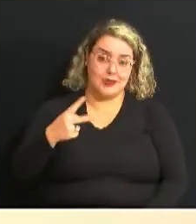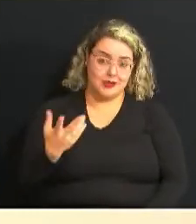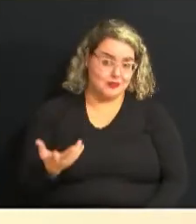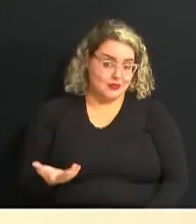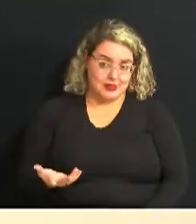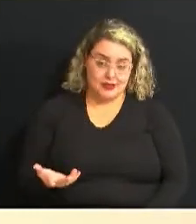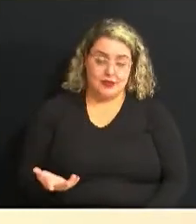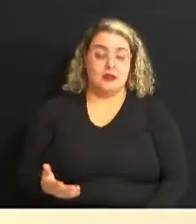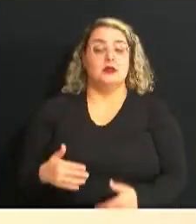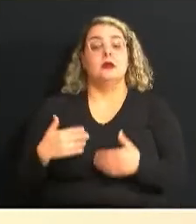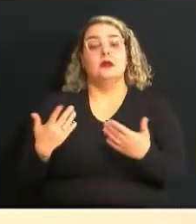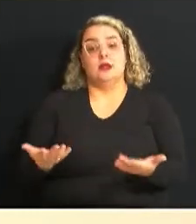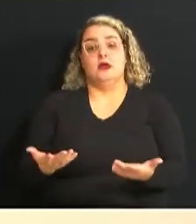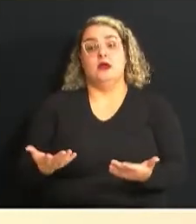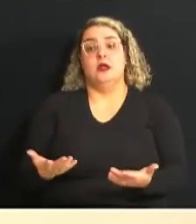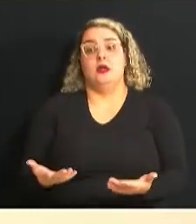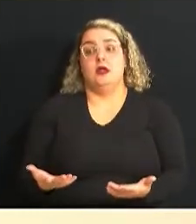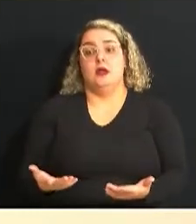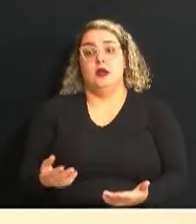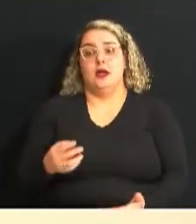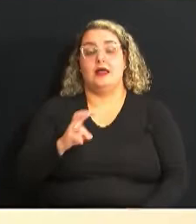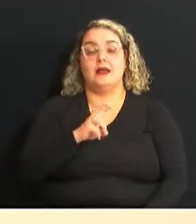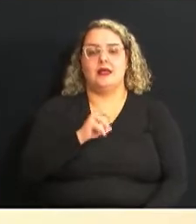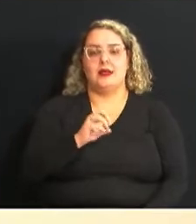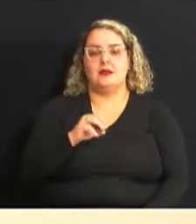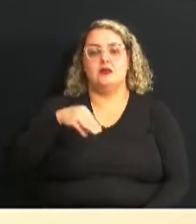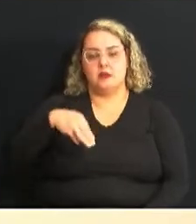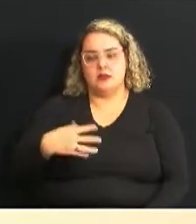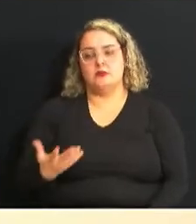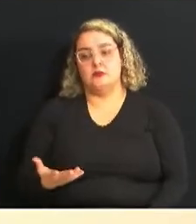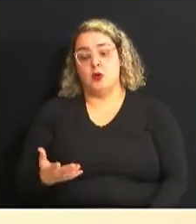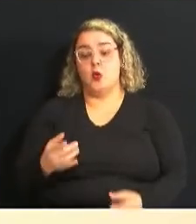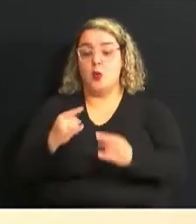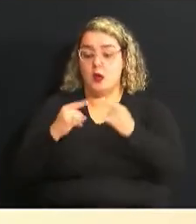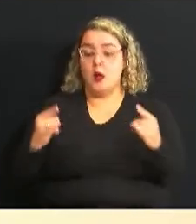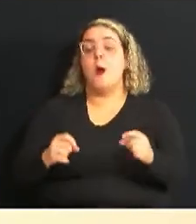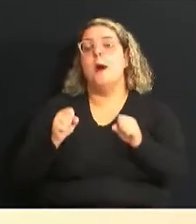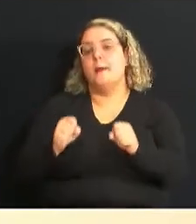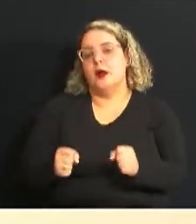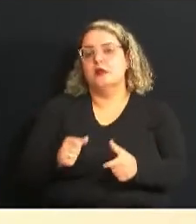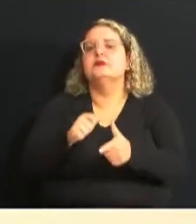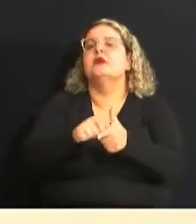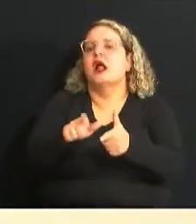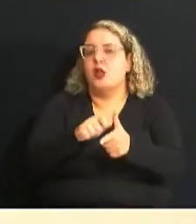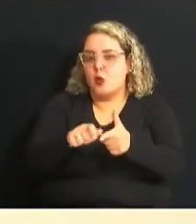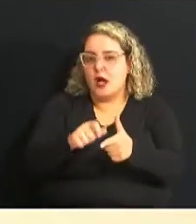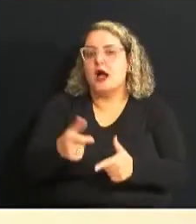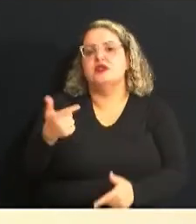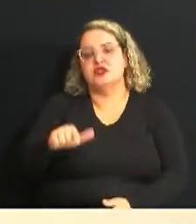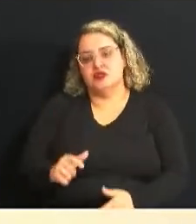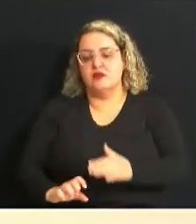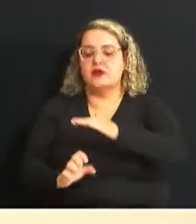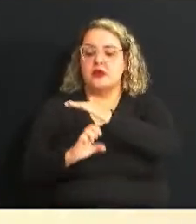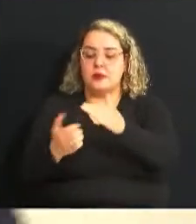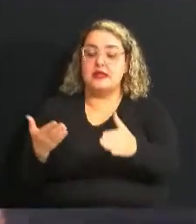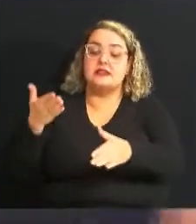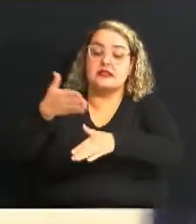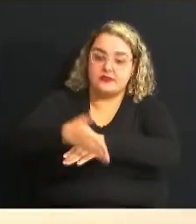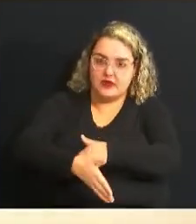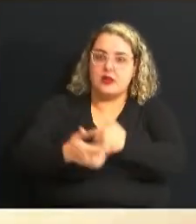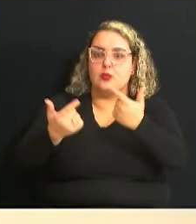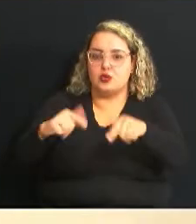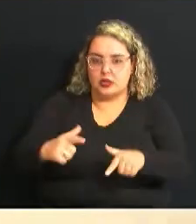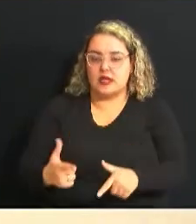isso a gente espera que os galpões que estão ociosos possam ser locados, que empresas se instalem no município, que